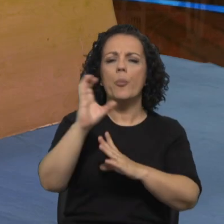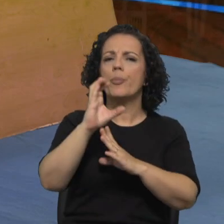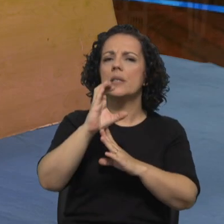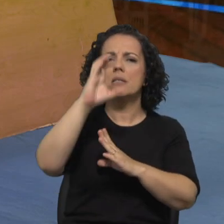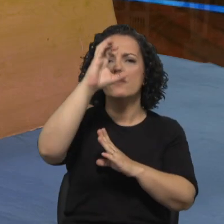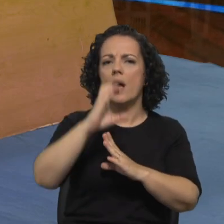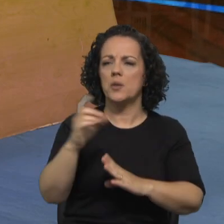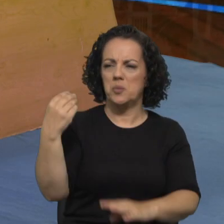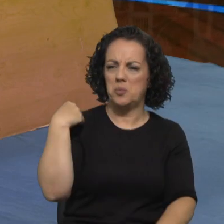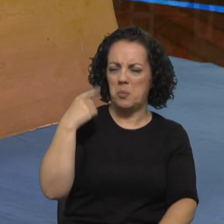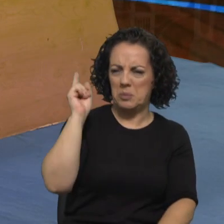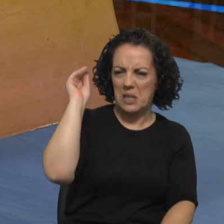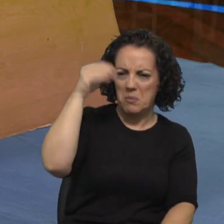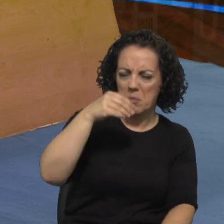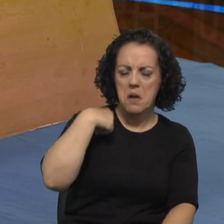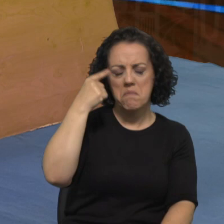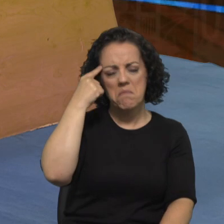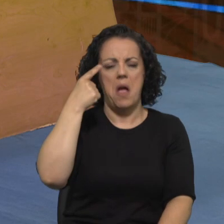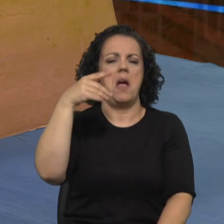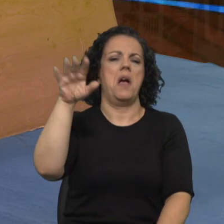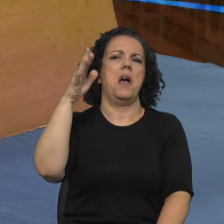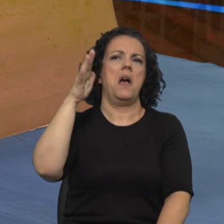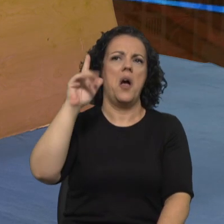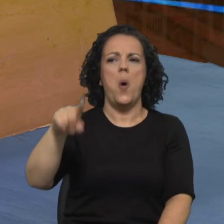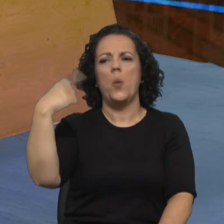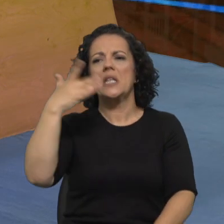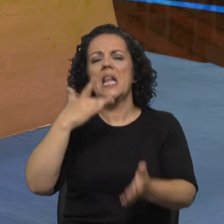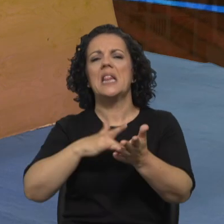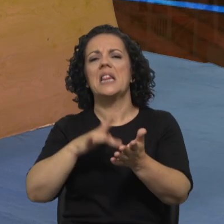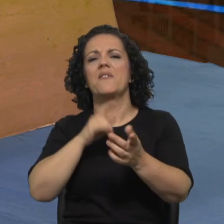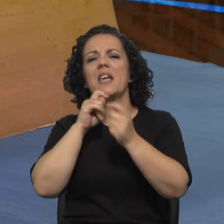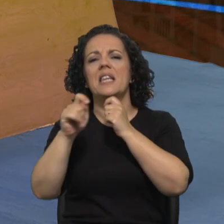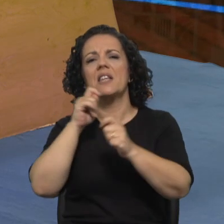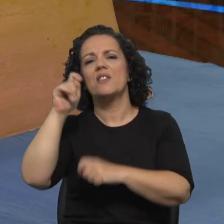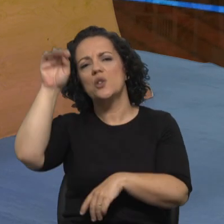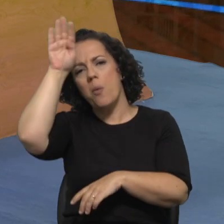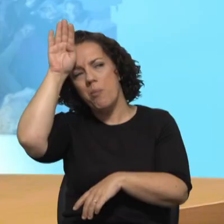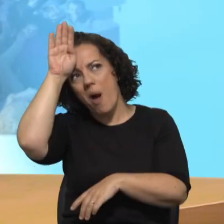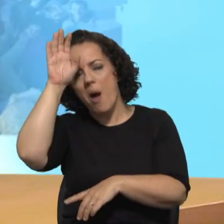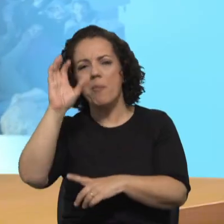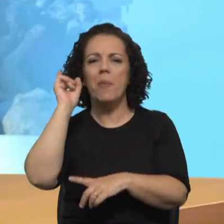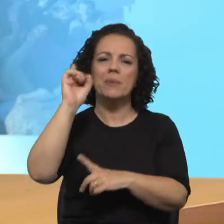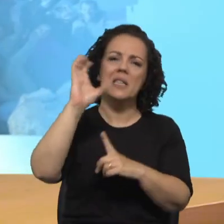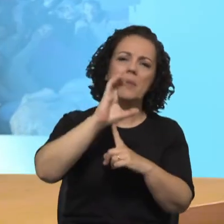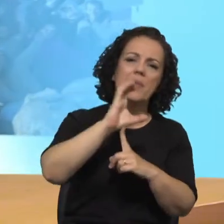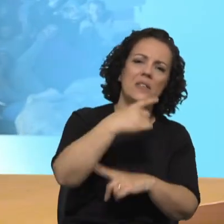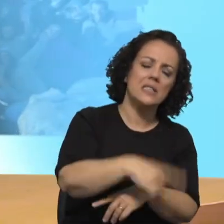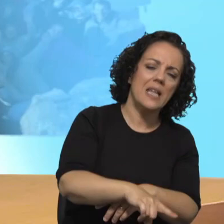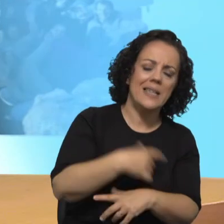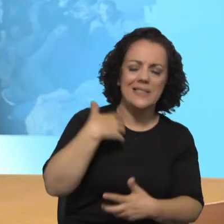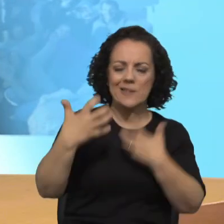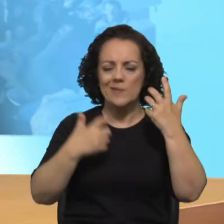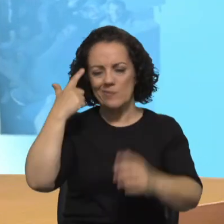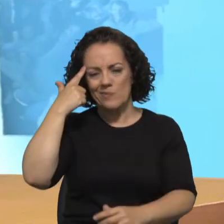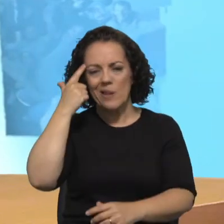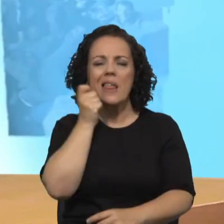da República. E eu pensei, o Presidente da República já fez um prefácio do outro livro que tem a entrevista com o Papa Francisco. Lá disse que, então tem que pensar